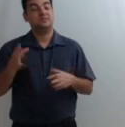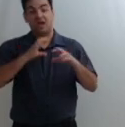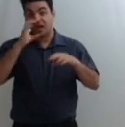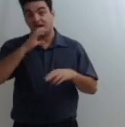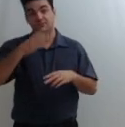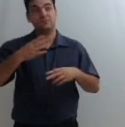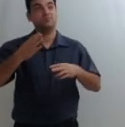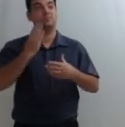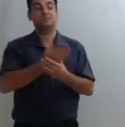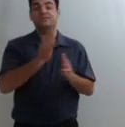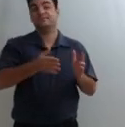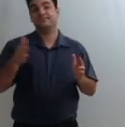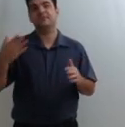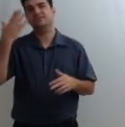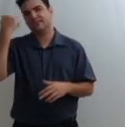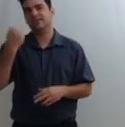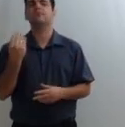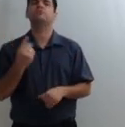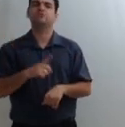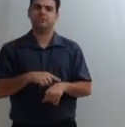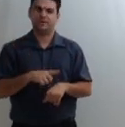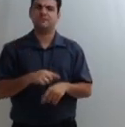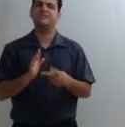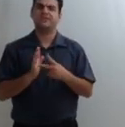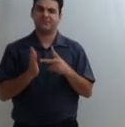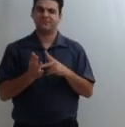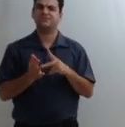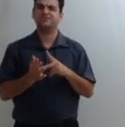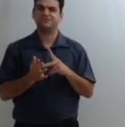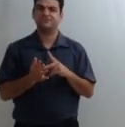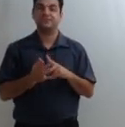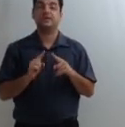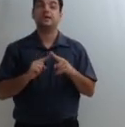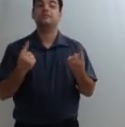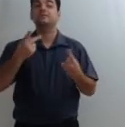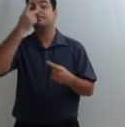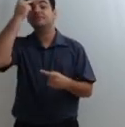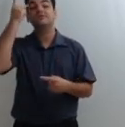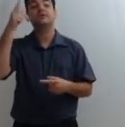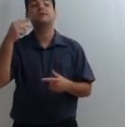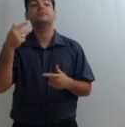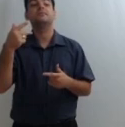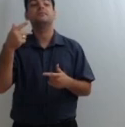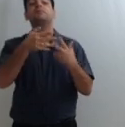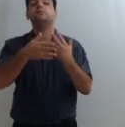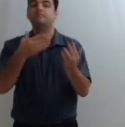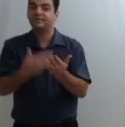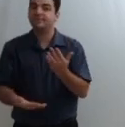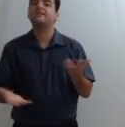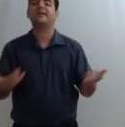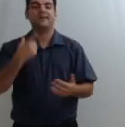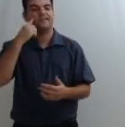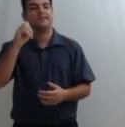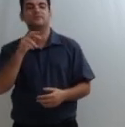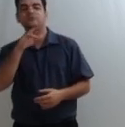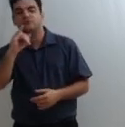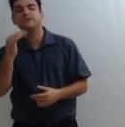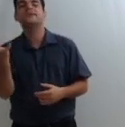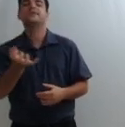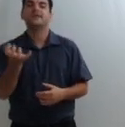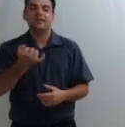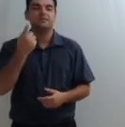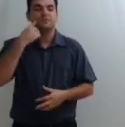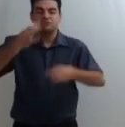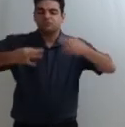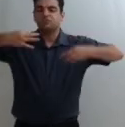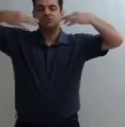Muito tempo, mas certamente para os parentes das vítimas, eles vão querer ver esse júri e Nilson